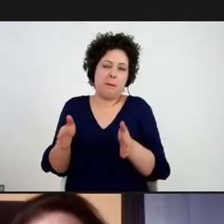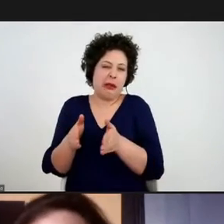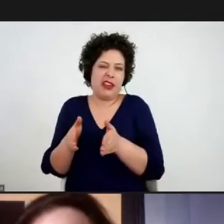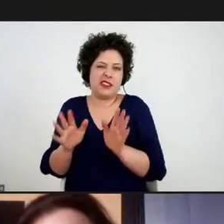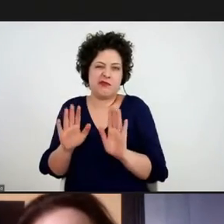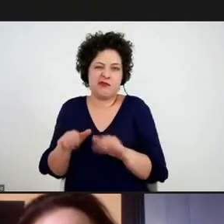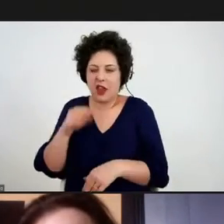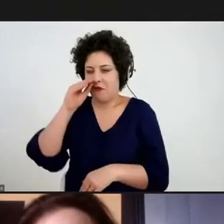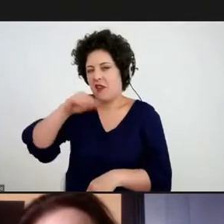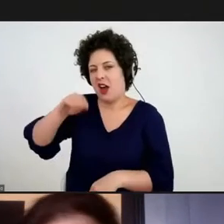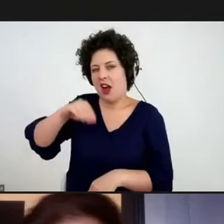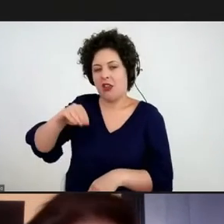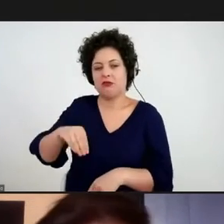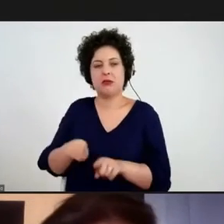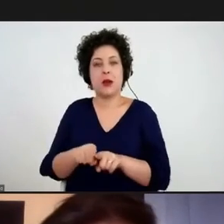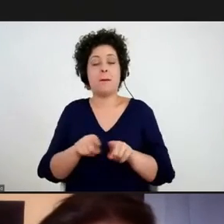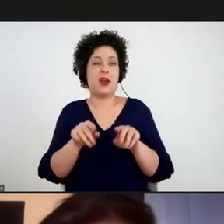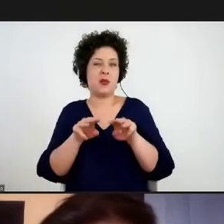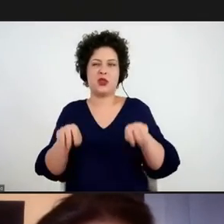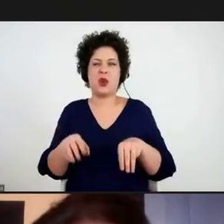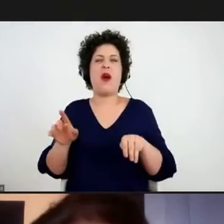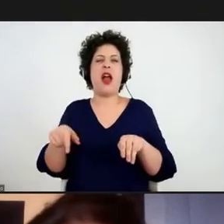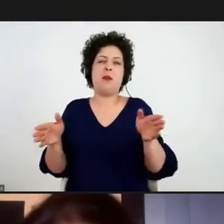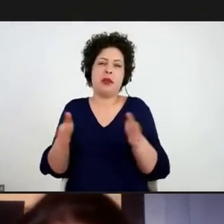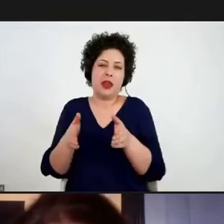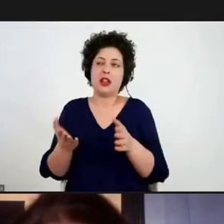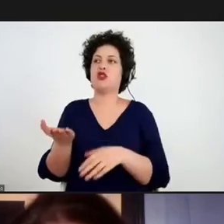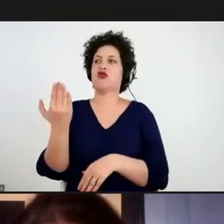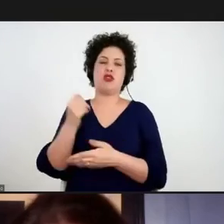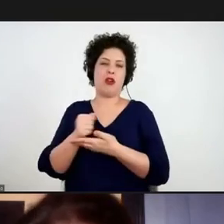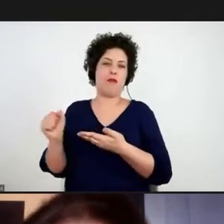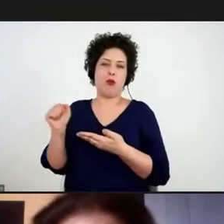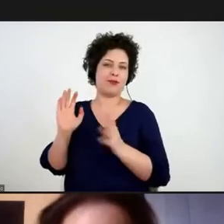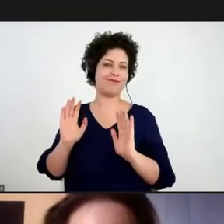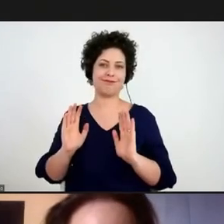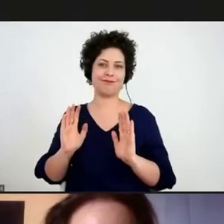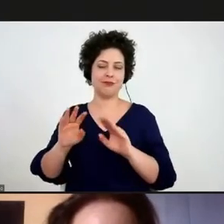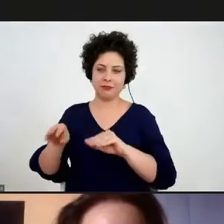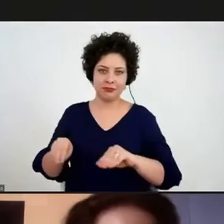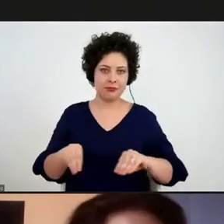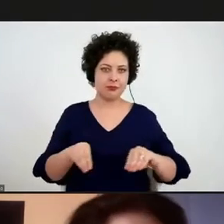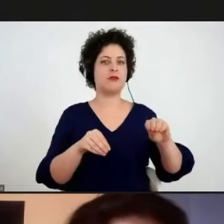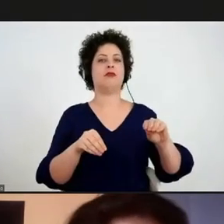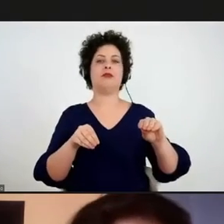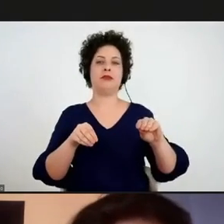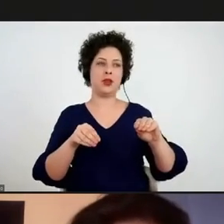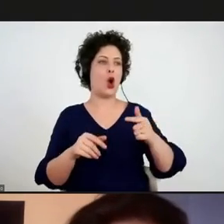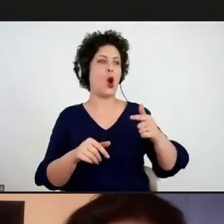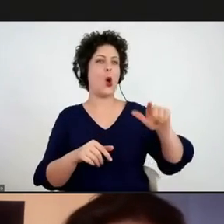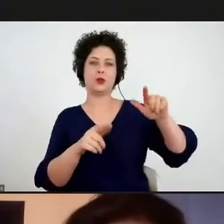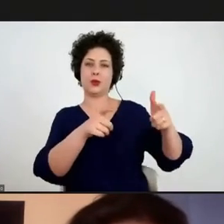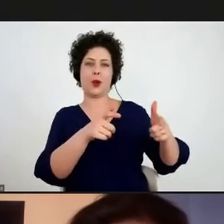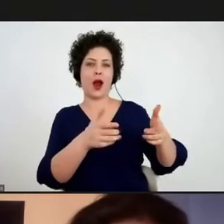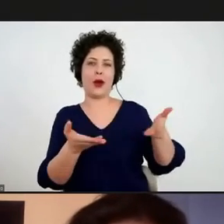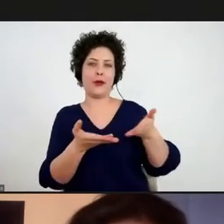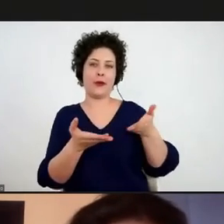uma destinação de museu, como já foi. Ele foi mudado e está em um outro espaço, né, em um